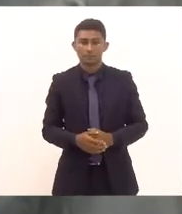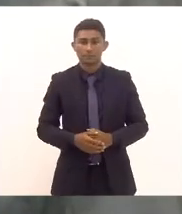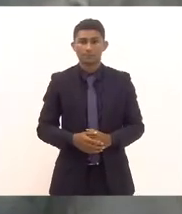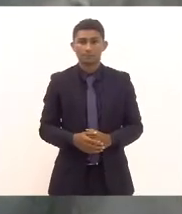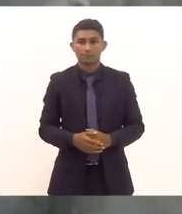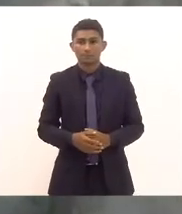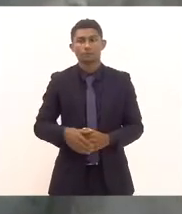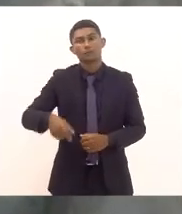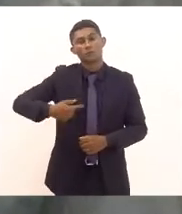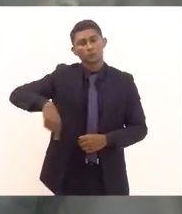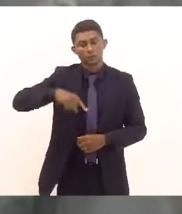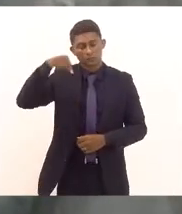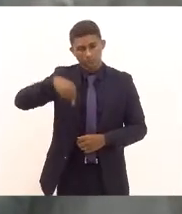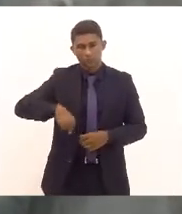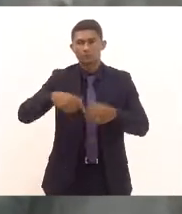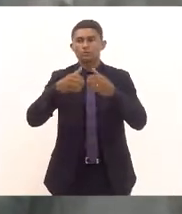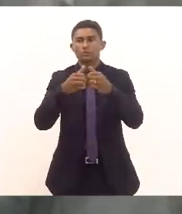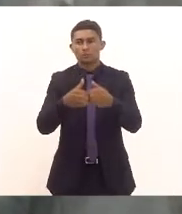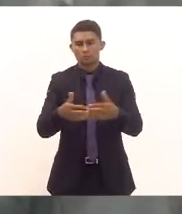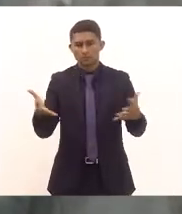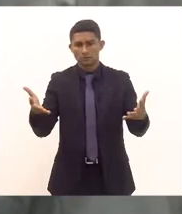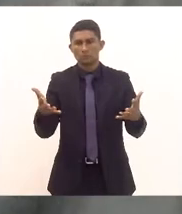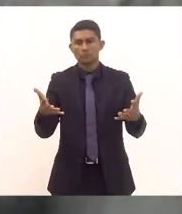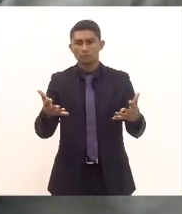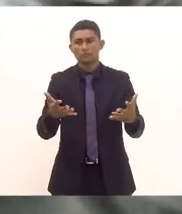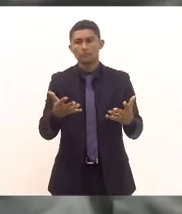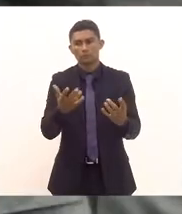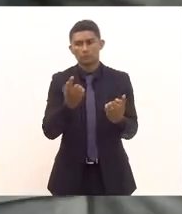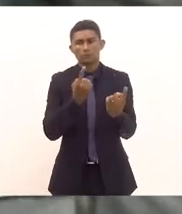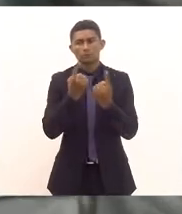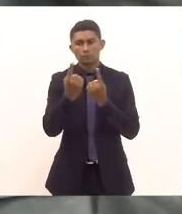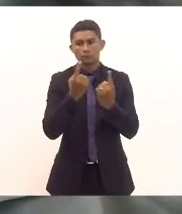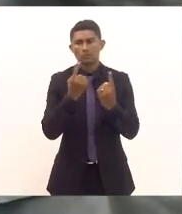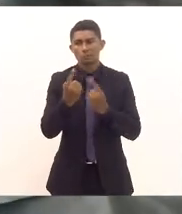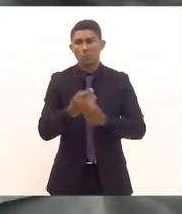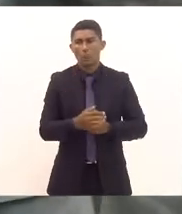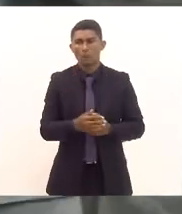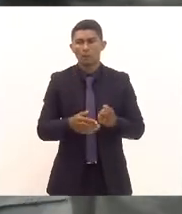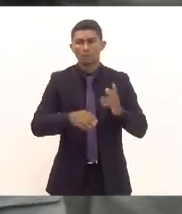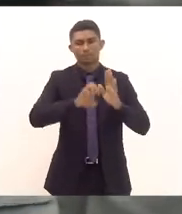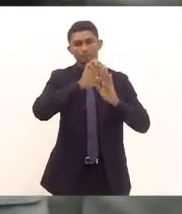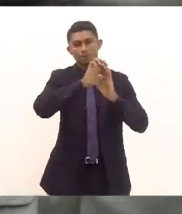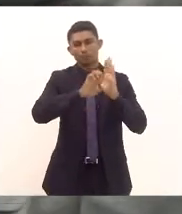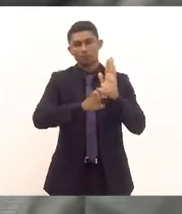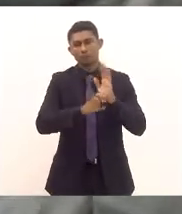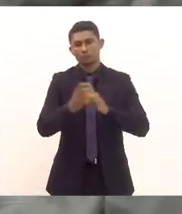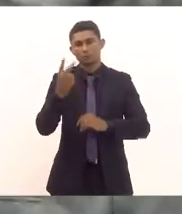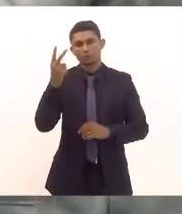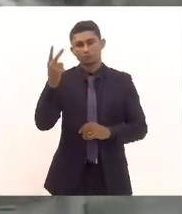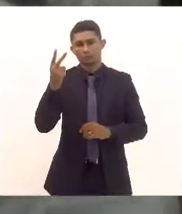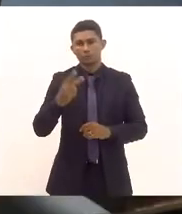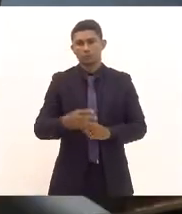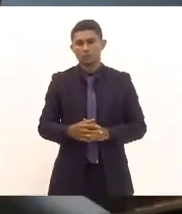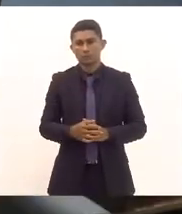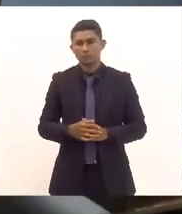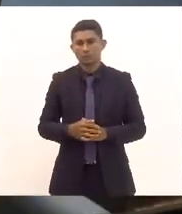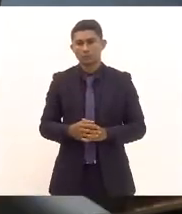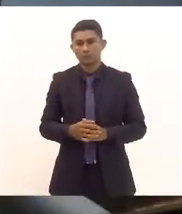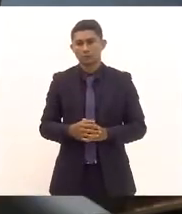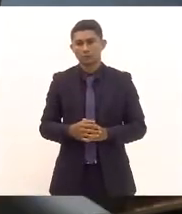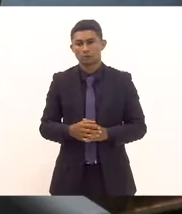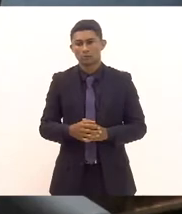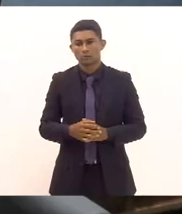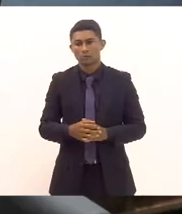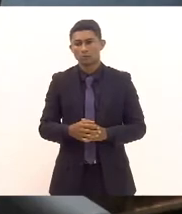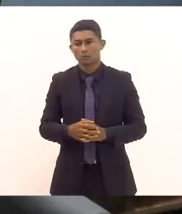nos colocamos à disposição Deputado Samuel para fazer o debate tá bom são duas da como que é uma mulher só estou correndo paralisia